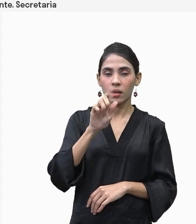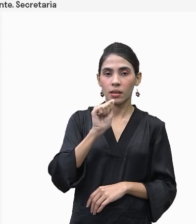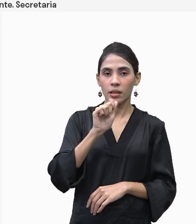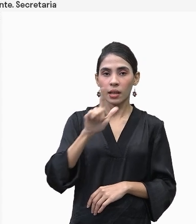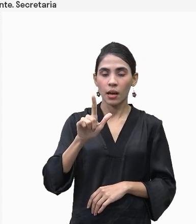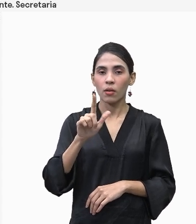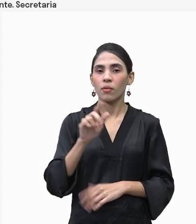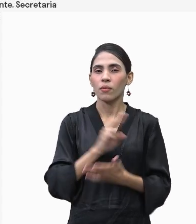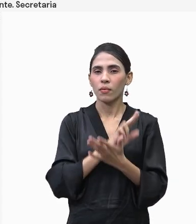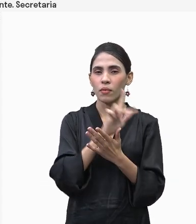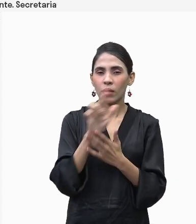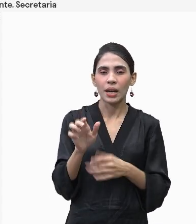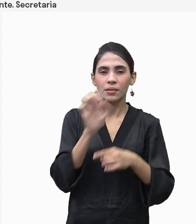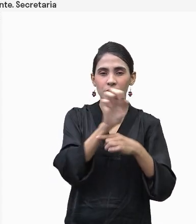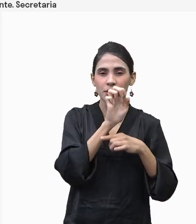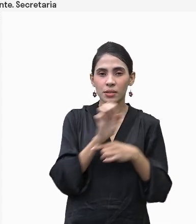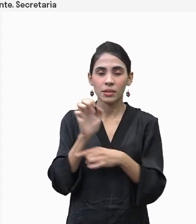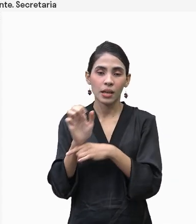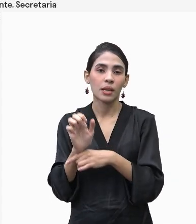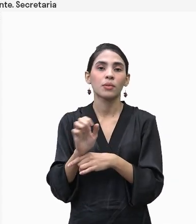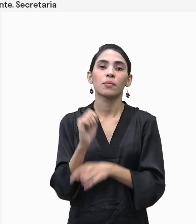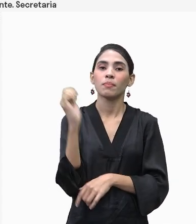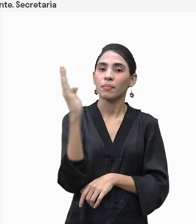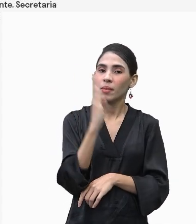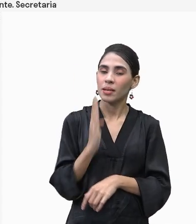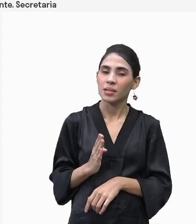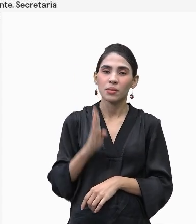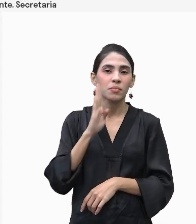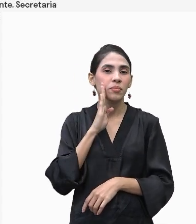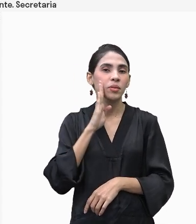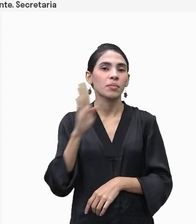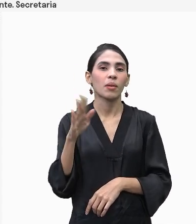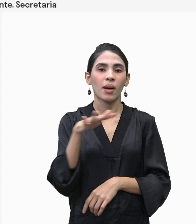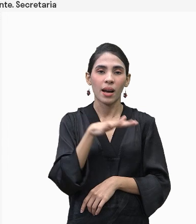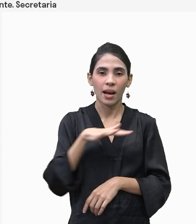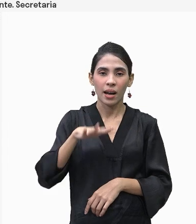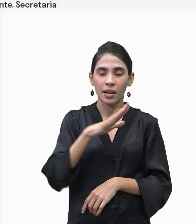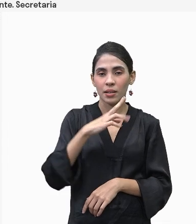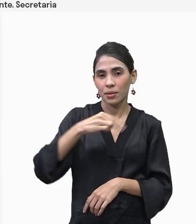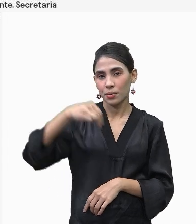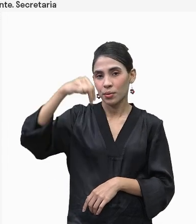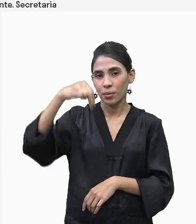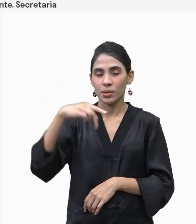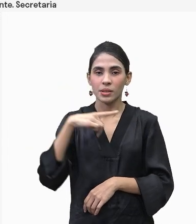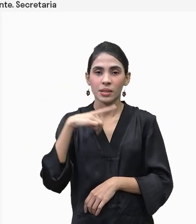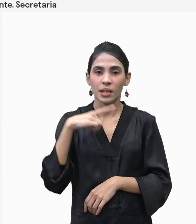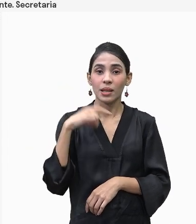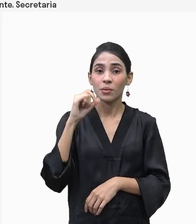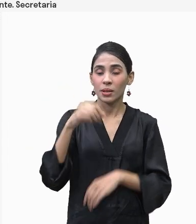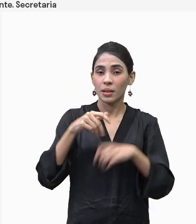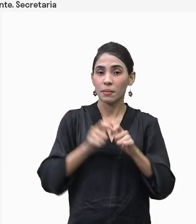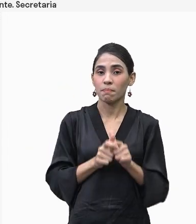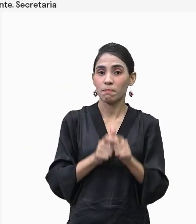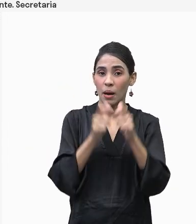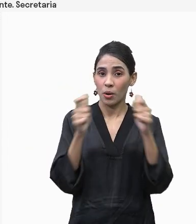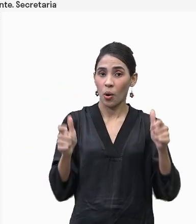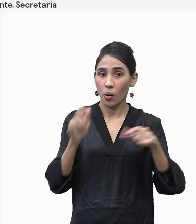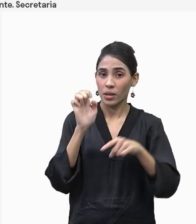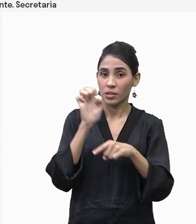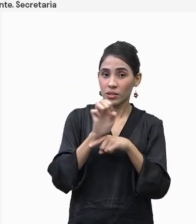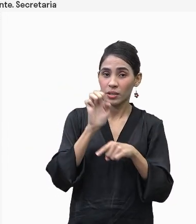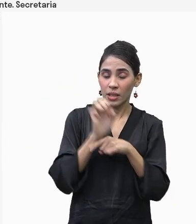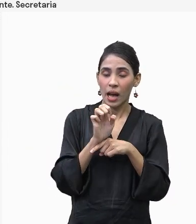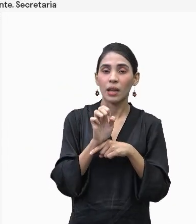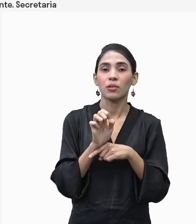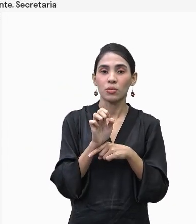vários estados do Brasil e inclusive a região norte toda, onde nós temos aí os maiores estados, né,